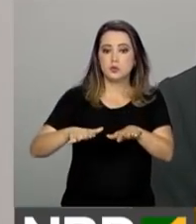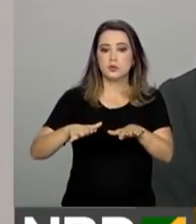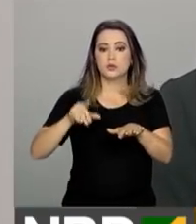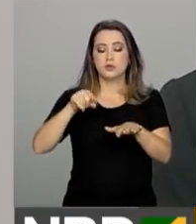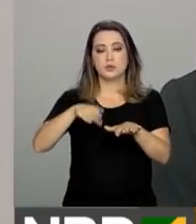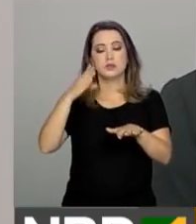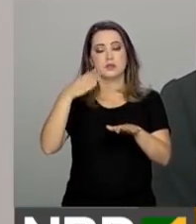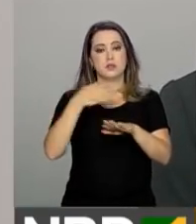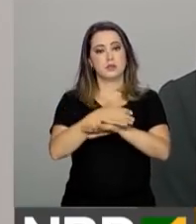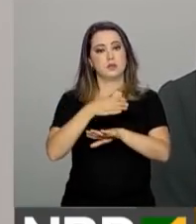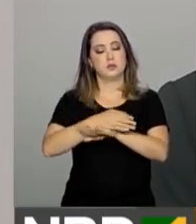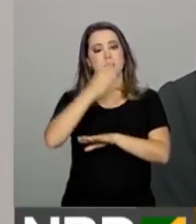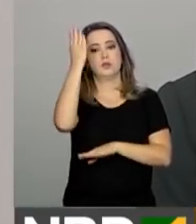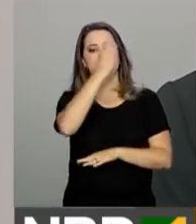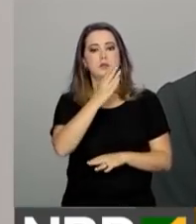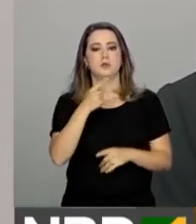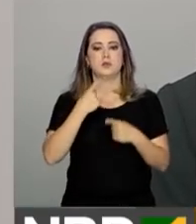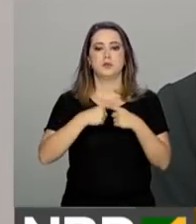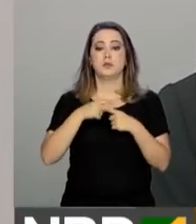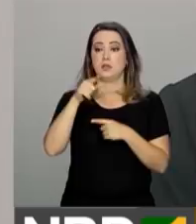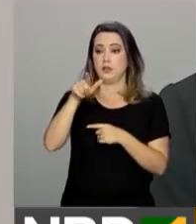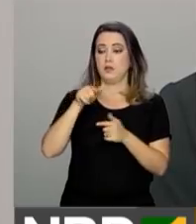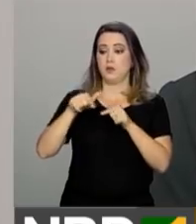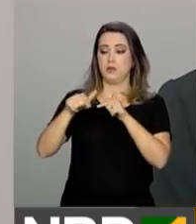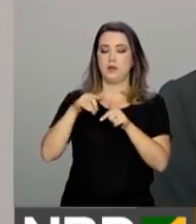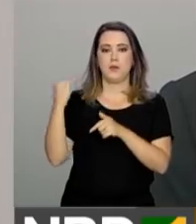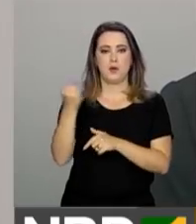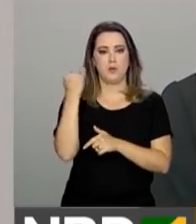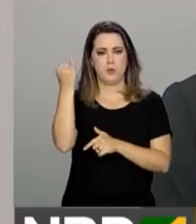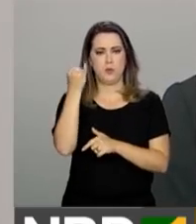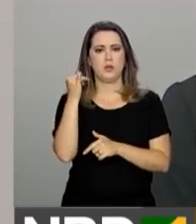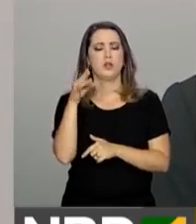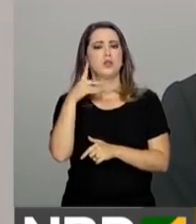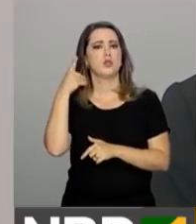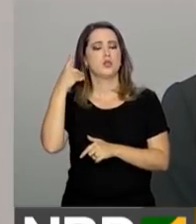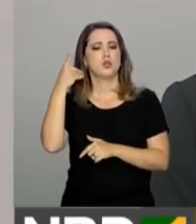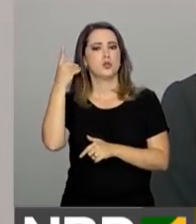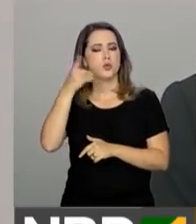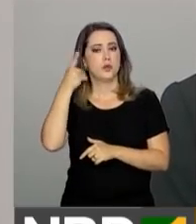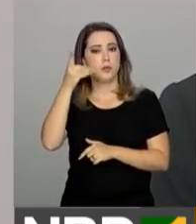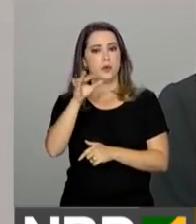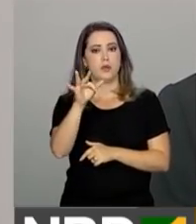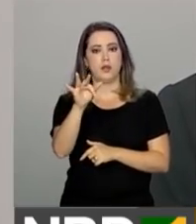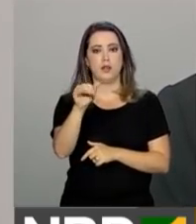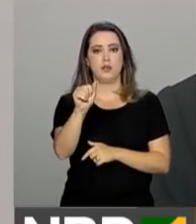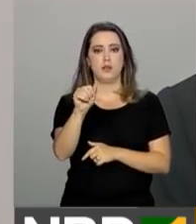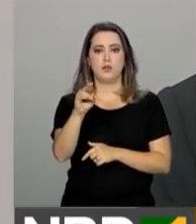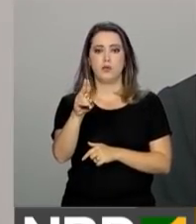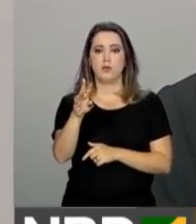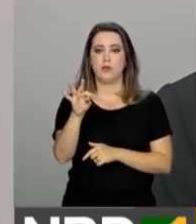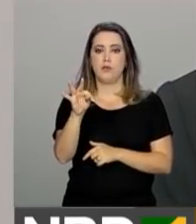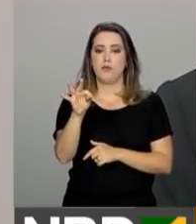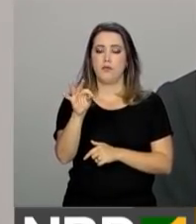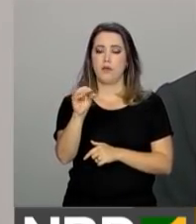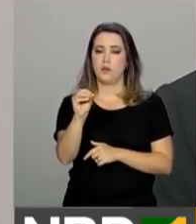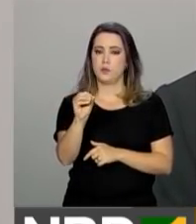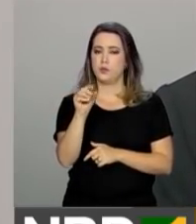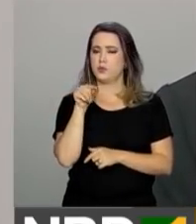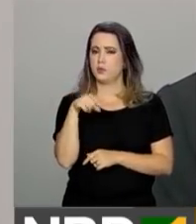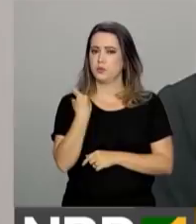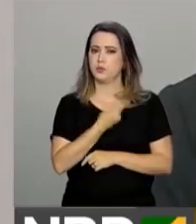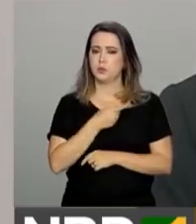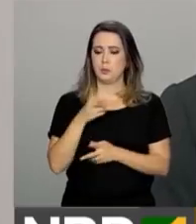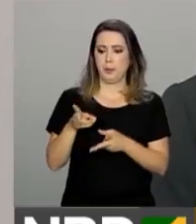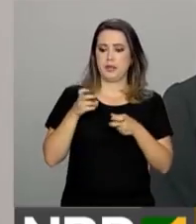esse trabalho incansável do deputado fausto pinato eu percebi até faço aqui uma parentes quando nós